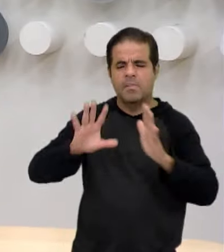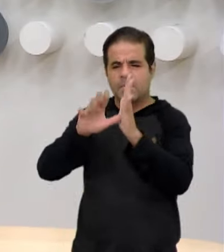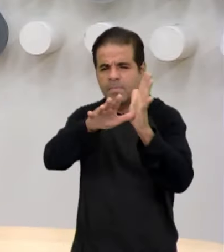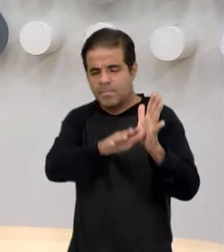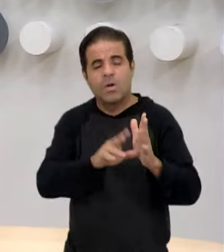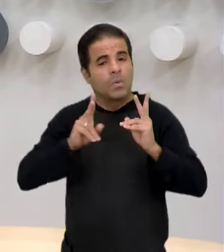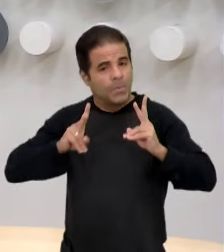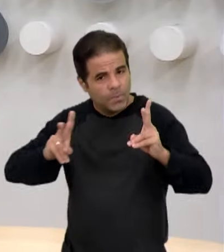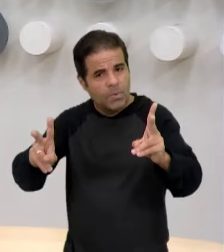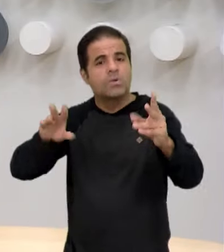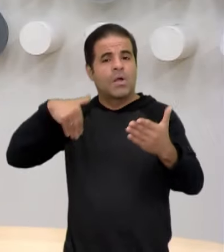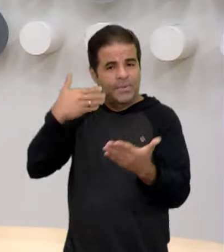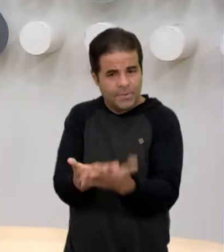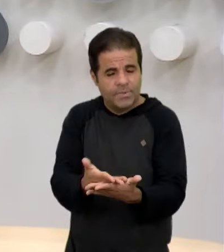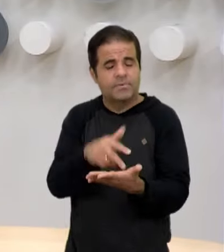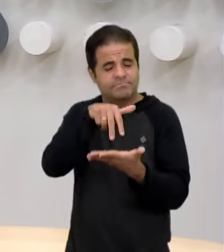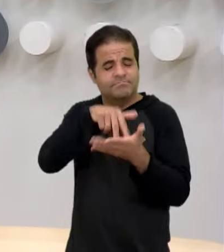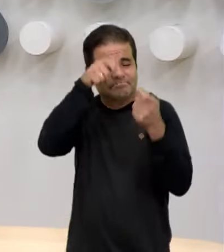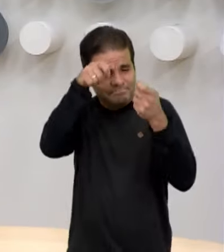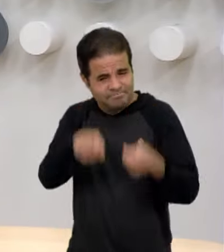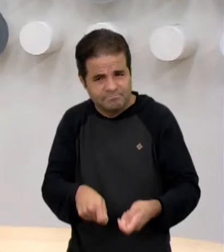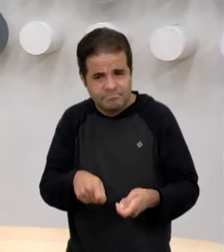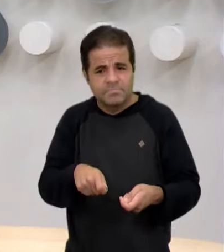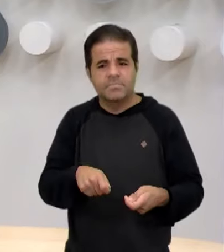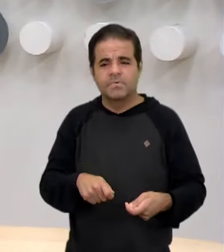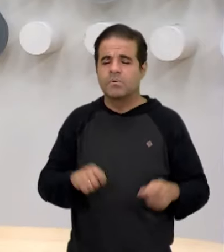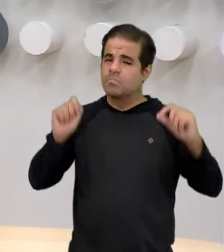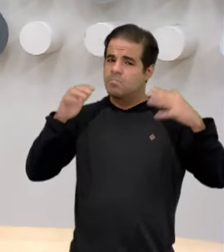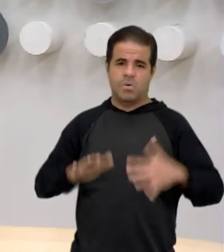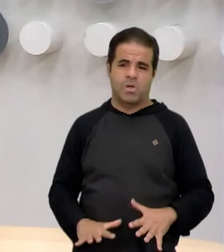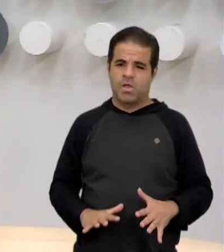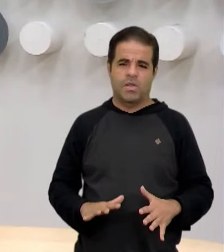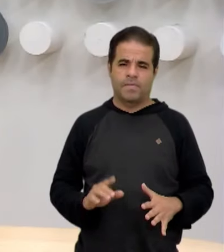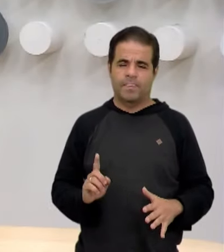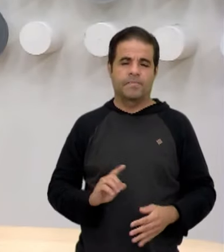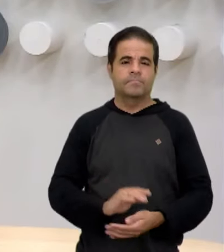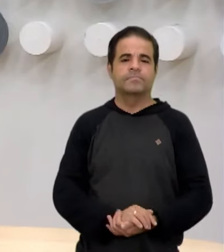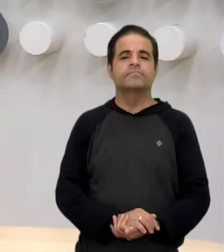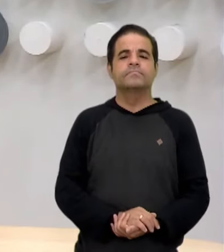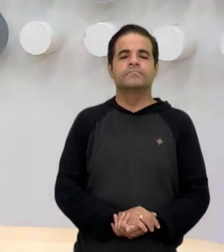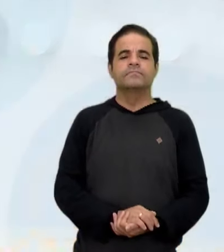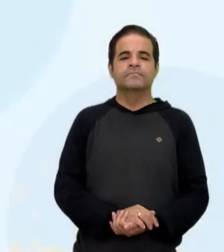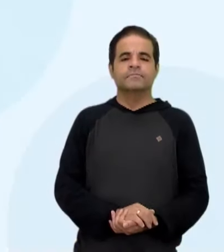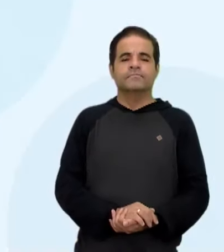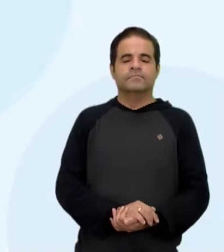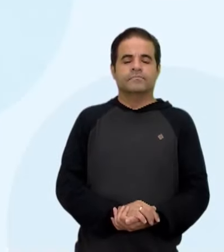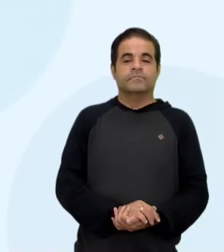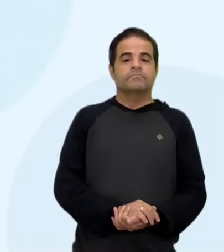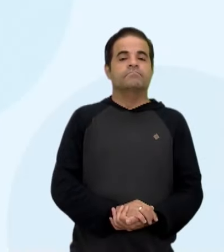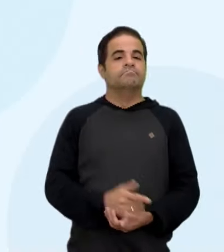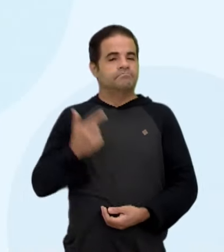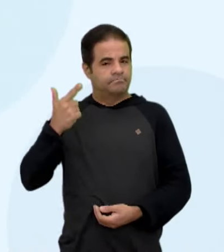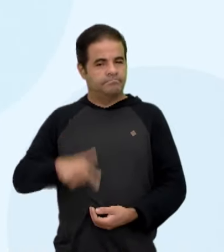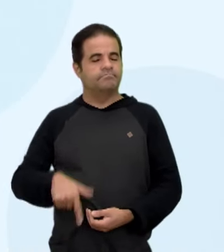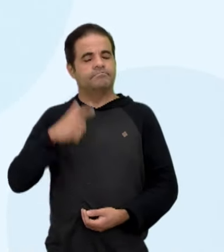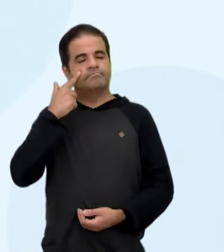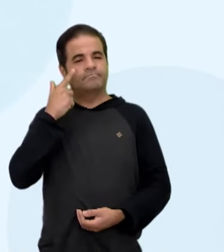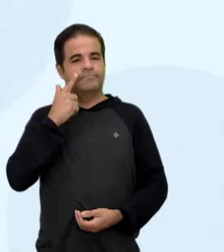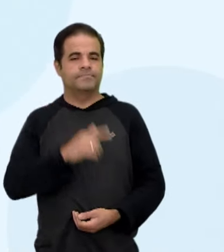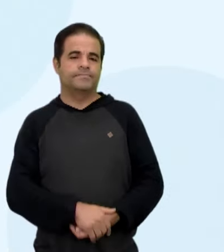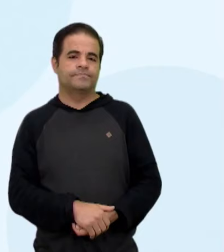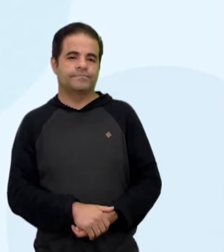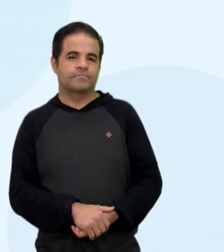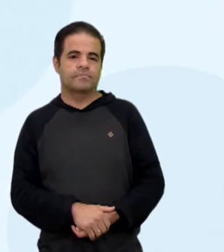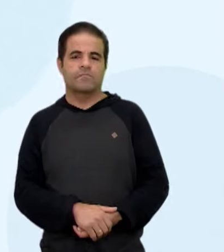segue firme e inabalável, né? Ainda não caiu. Vamos lá, avançando aí na nossa tela mais uma vez.